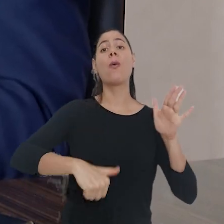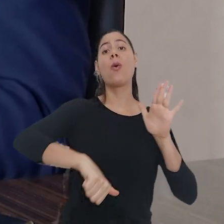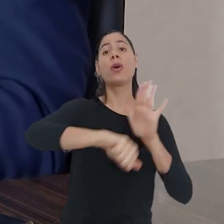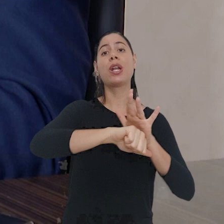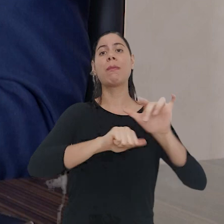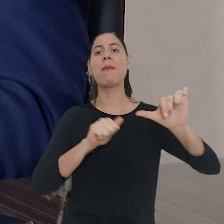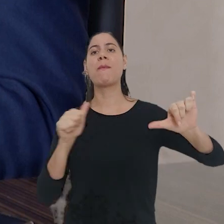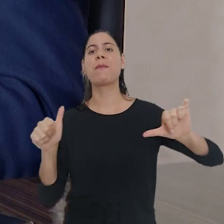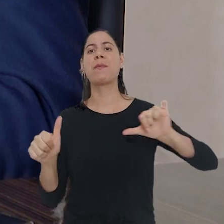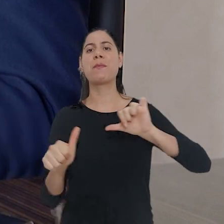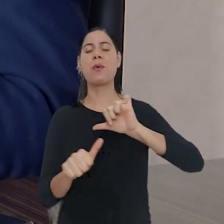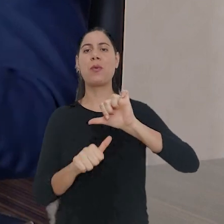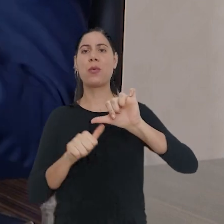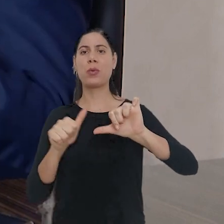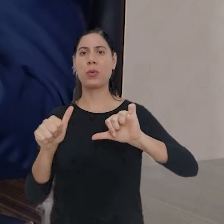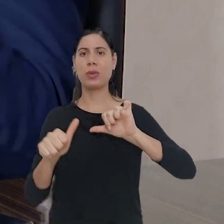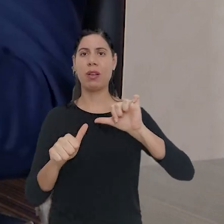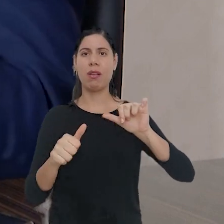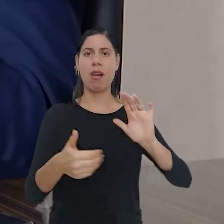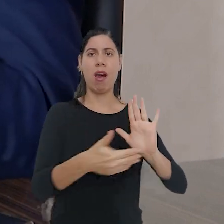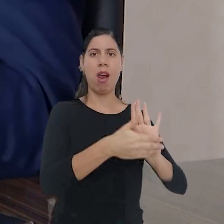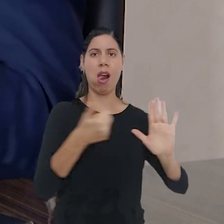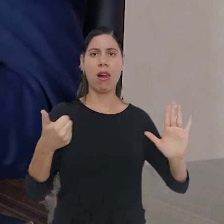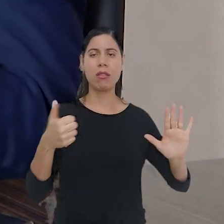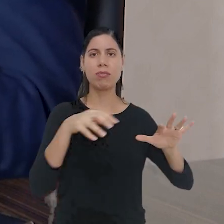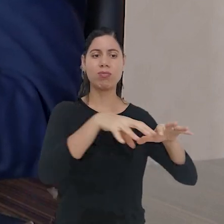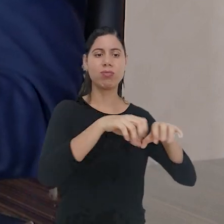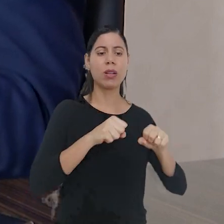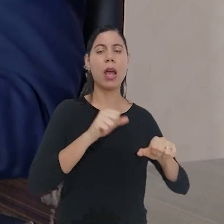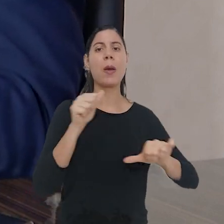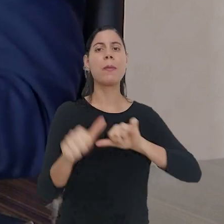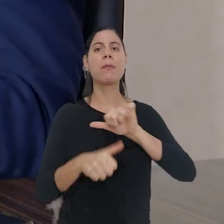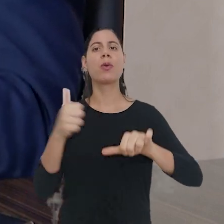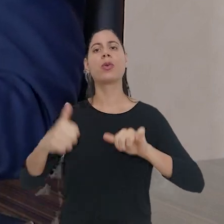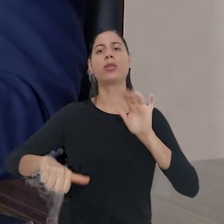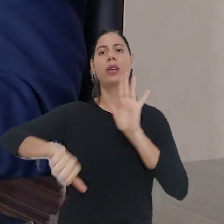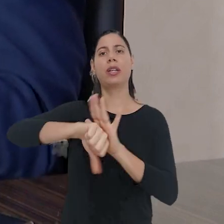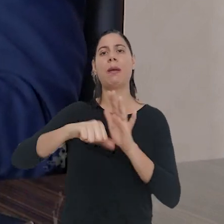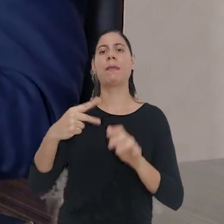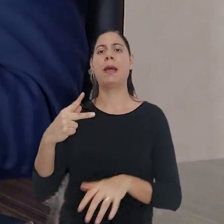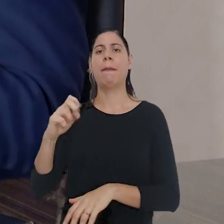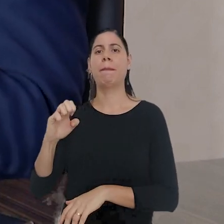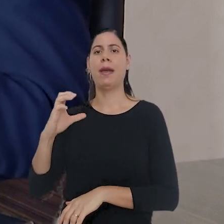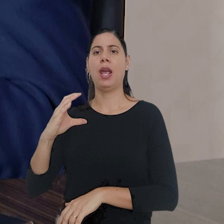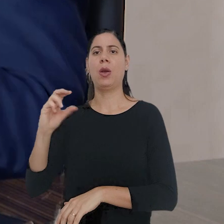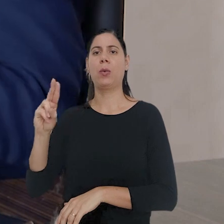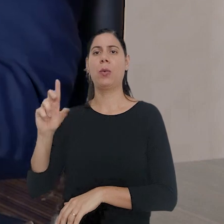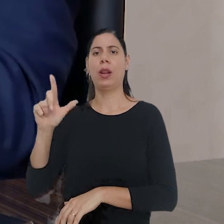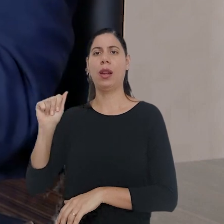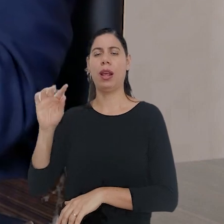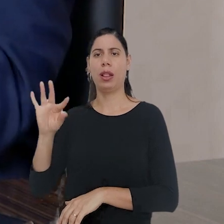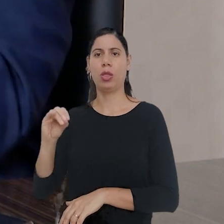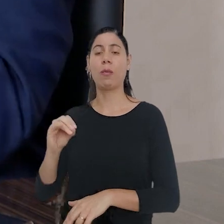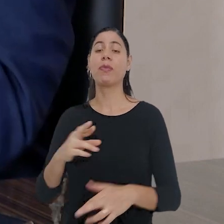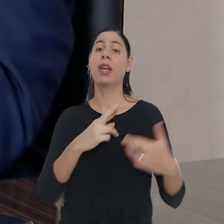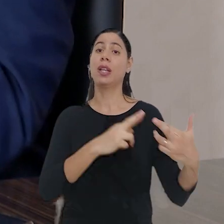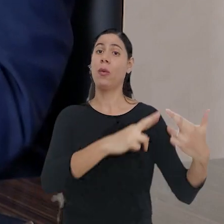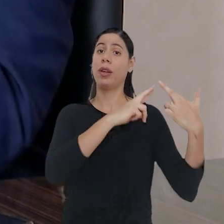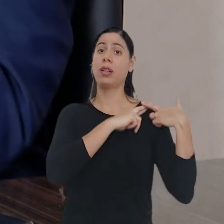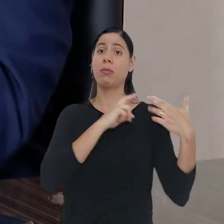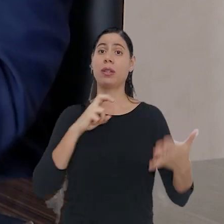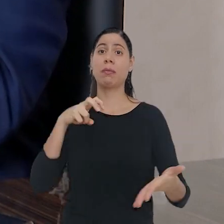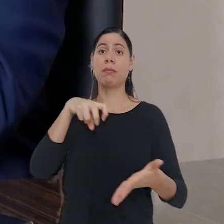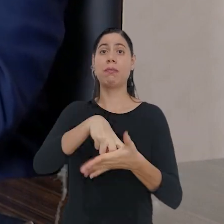se transmuda, que seria furto, apropriação e débito, se transforma em crime de peculato. Então, a responsabilidade